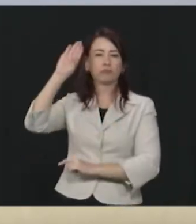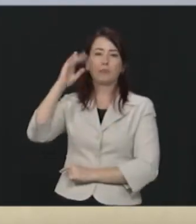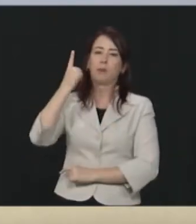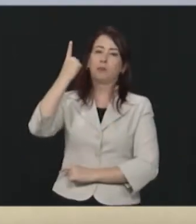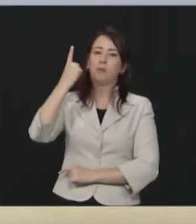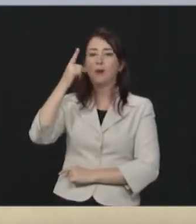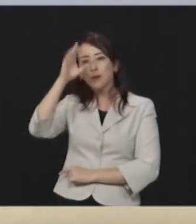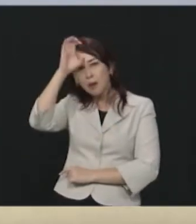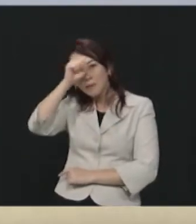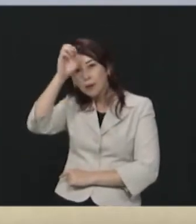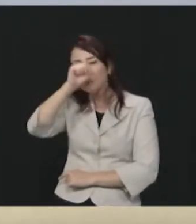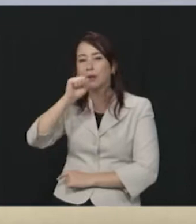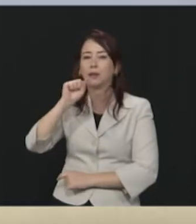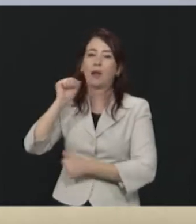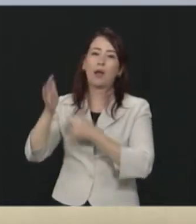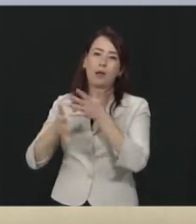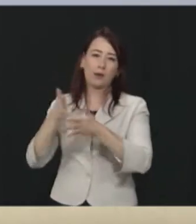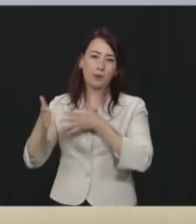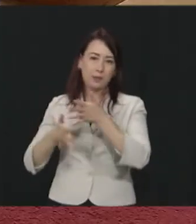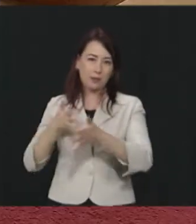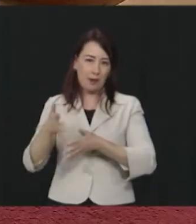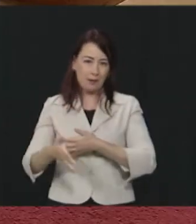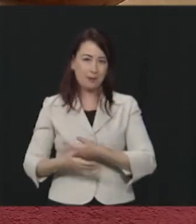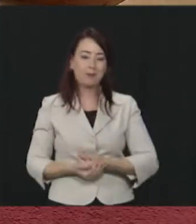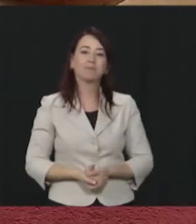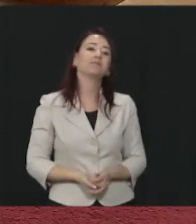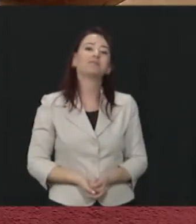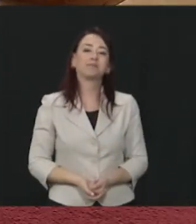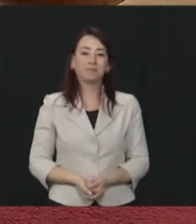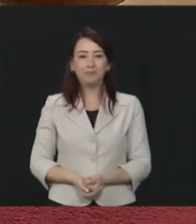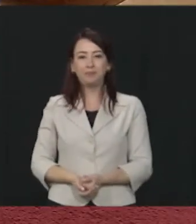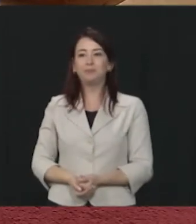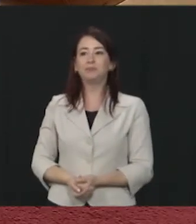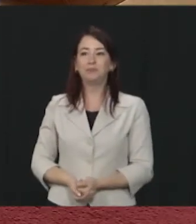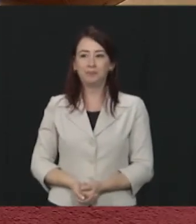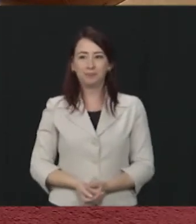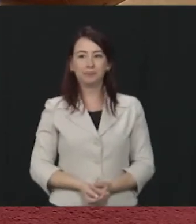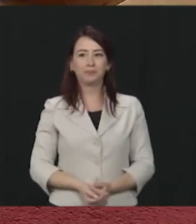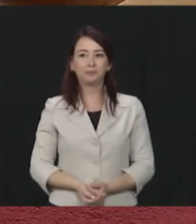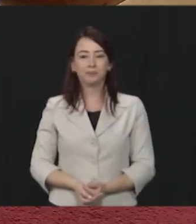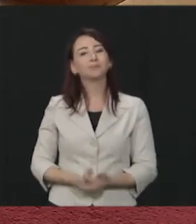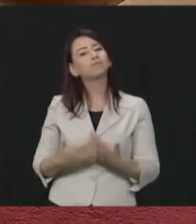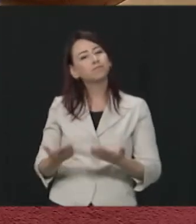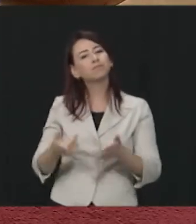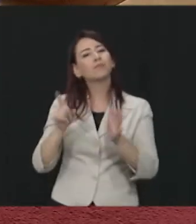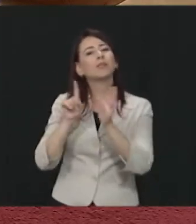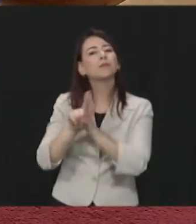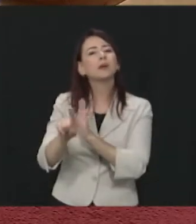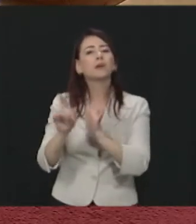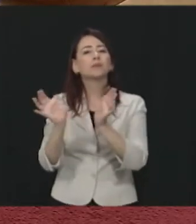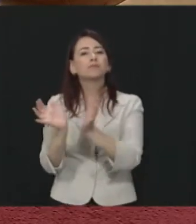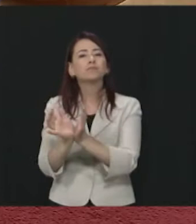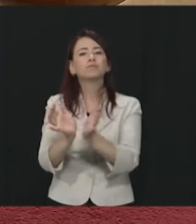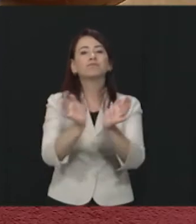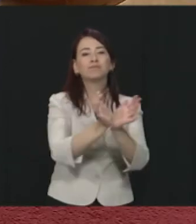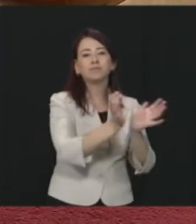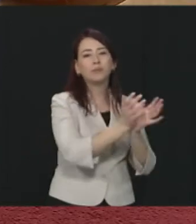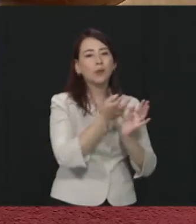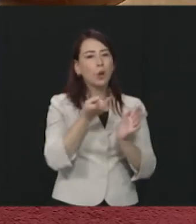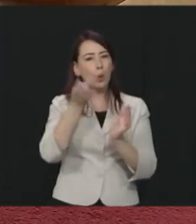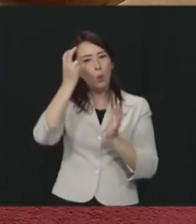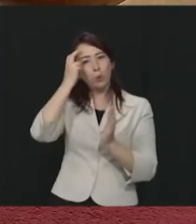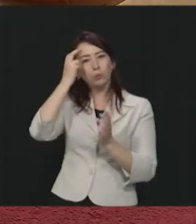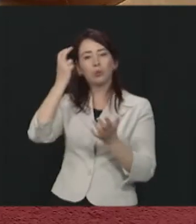que é a língua deles. E como é que está essa questão dos equipamentos culturais hoje em relação às Libras? Ainda